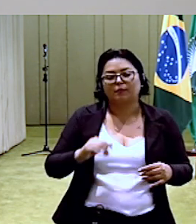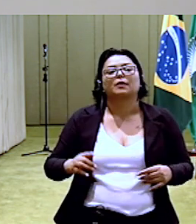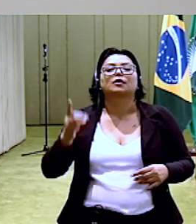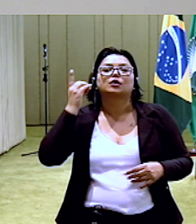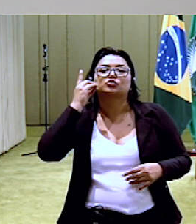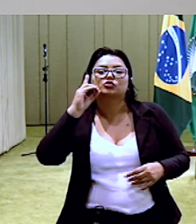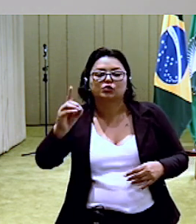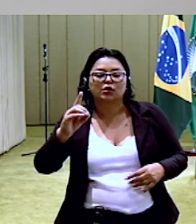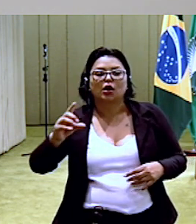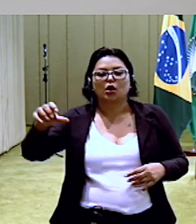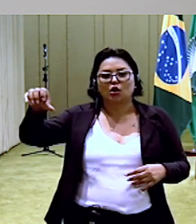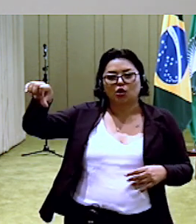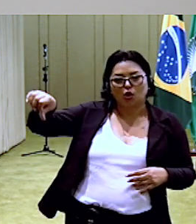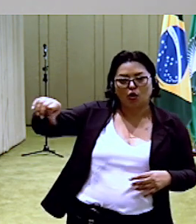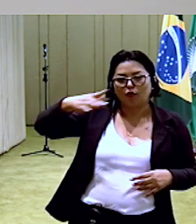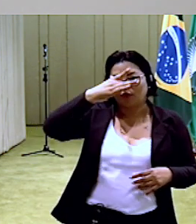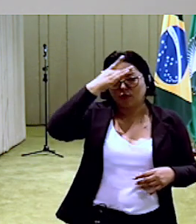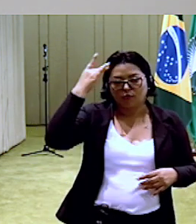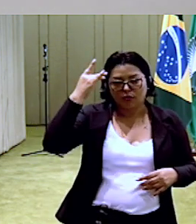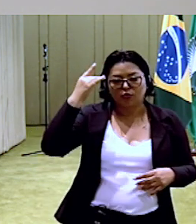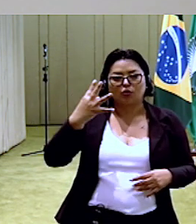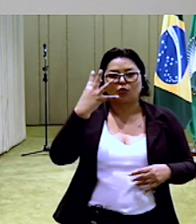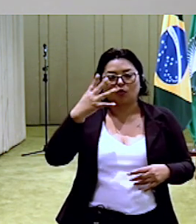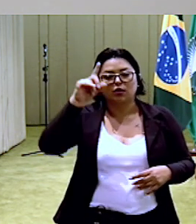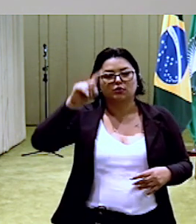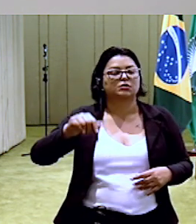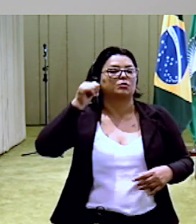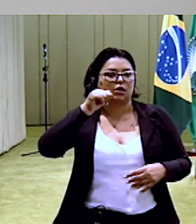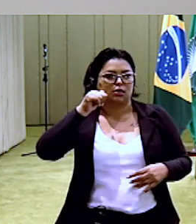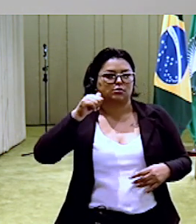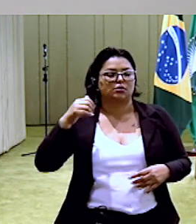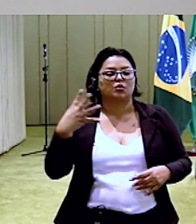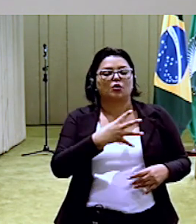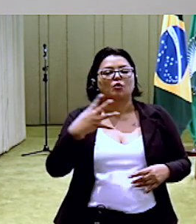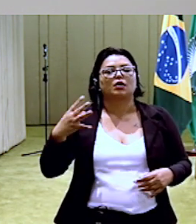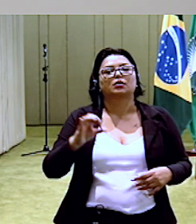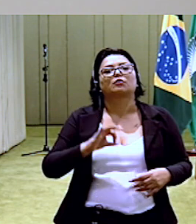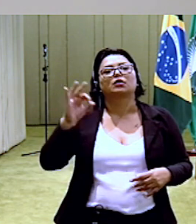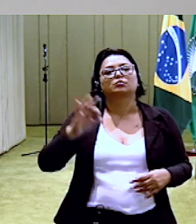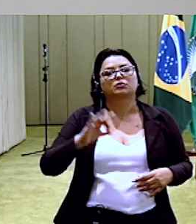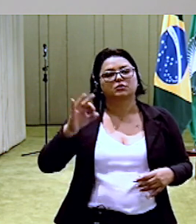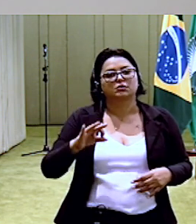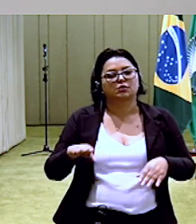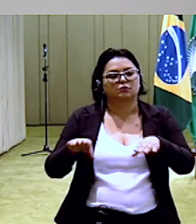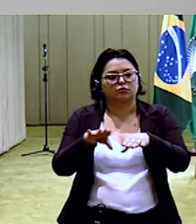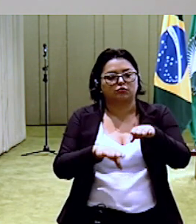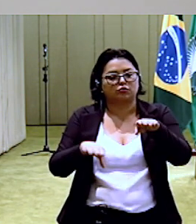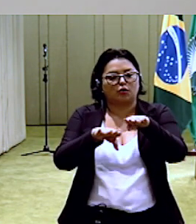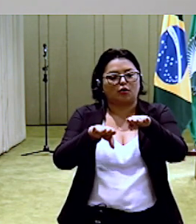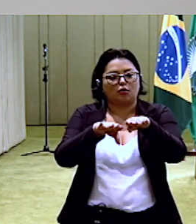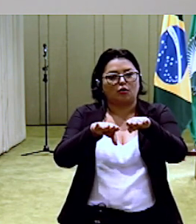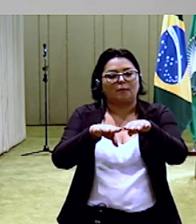que é composta de 9 pessoas, das quais 4 são mulheres. Então a gente tem 44% ali de paridade. Mas a gente